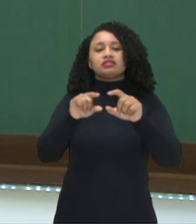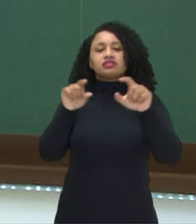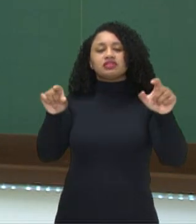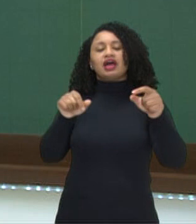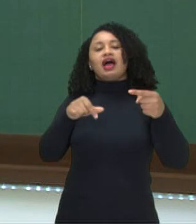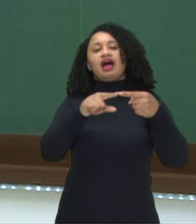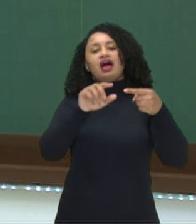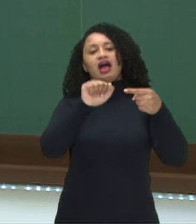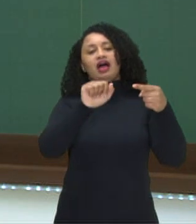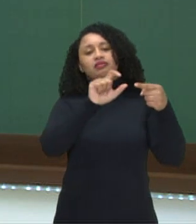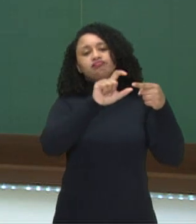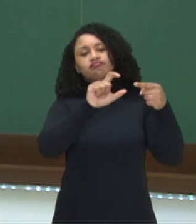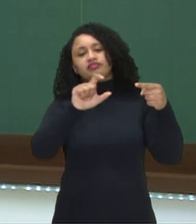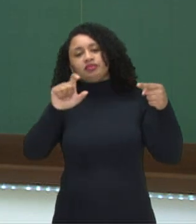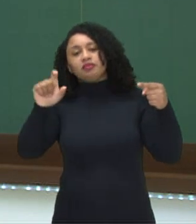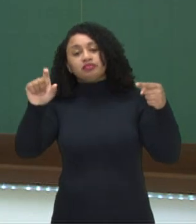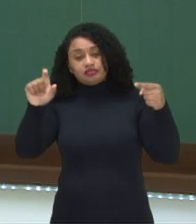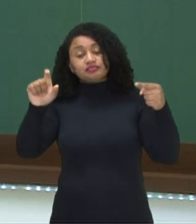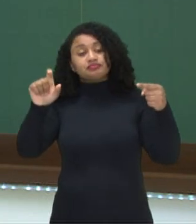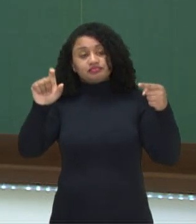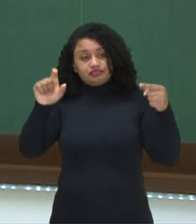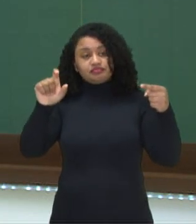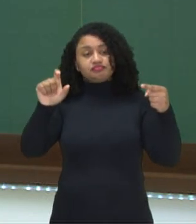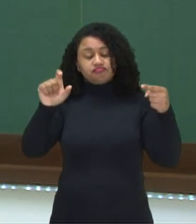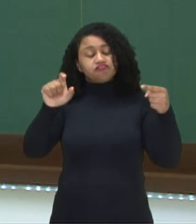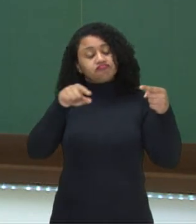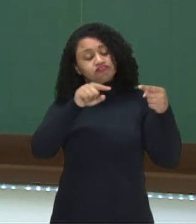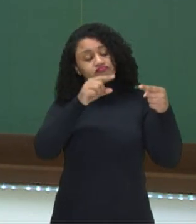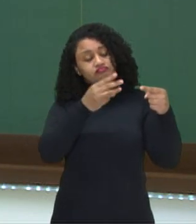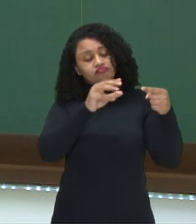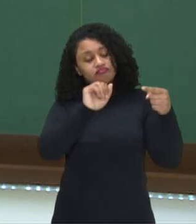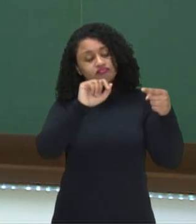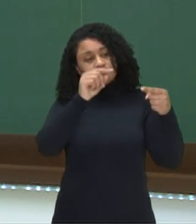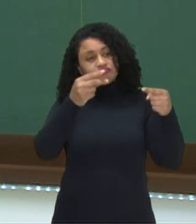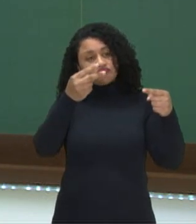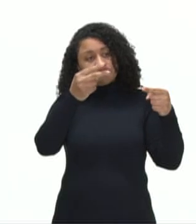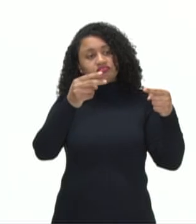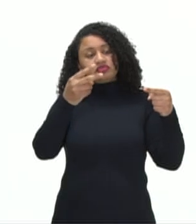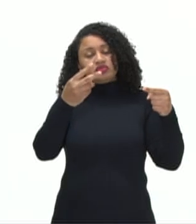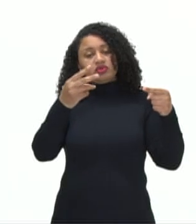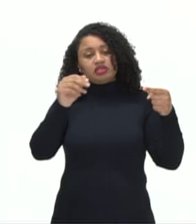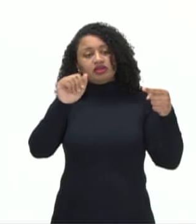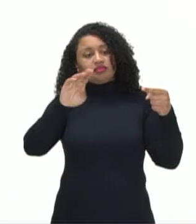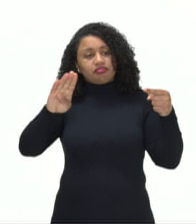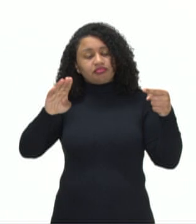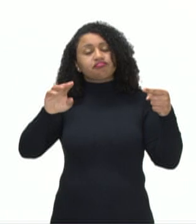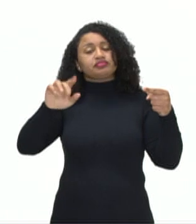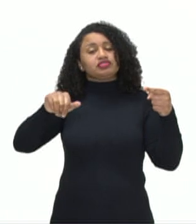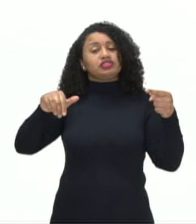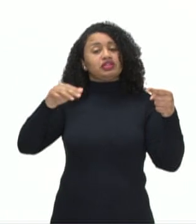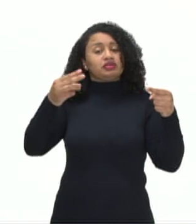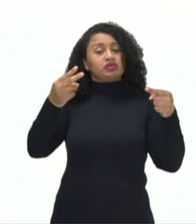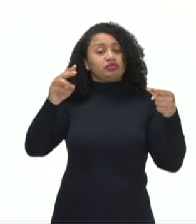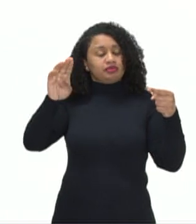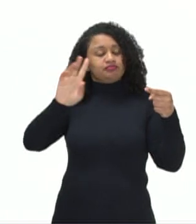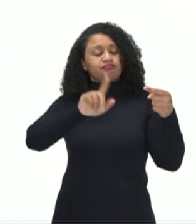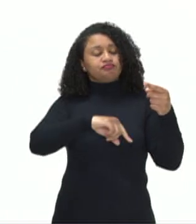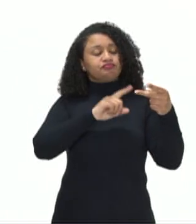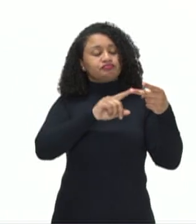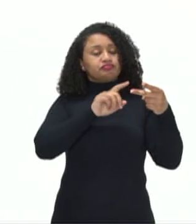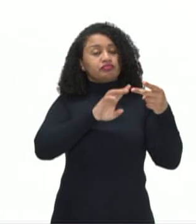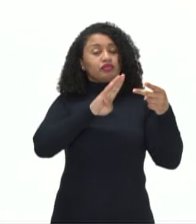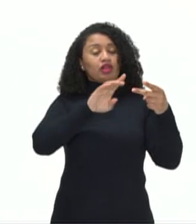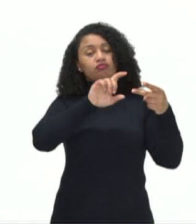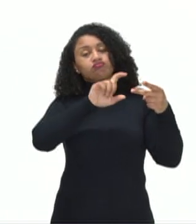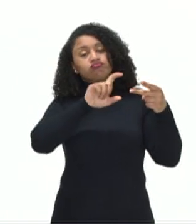3x ao quadrado mais 2, 3a ao quadrado mais 2ab menos 2b, e o